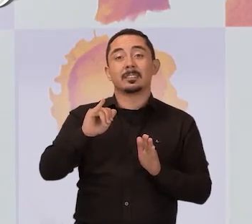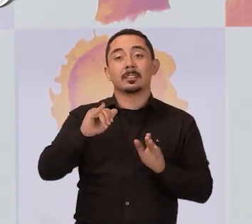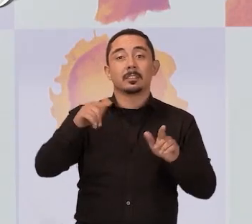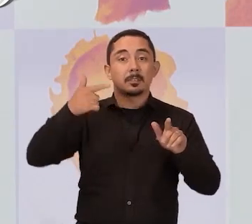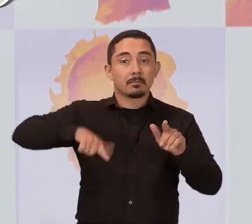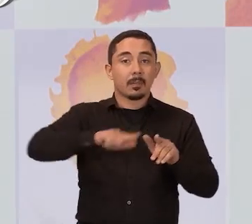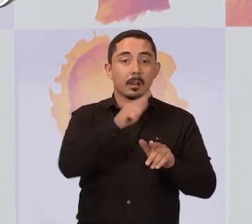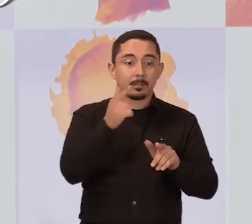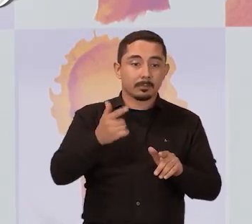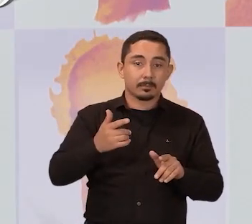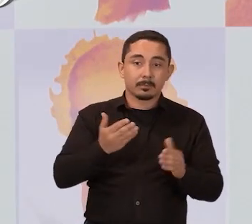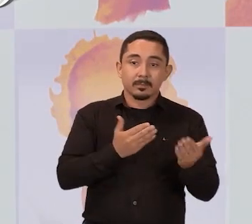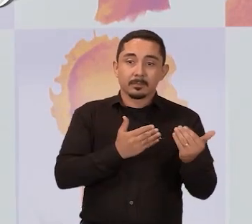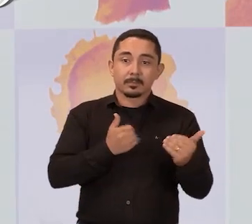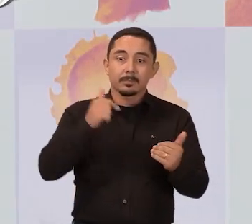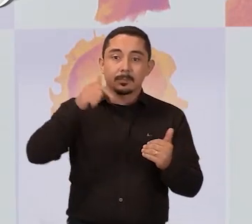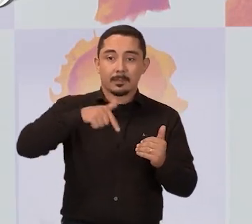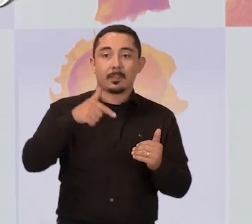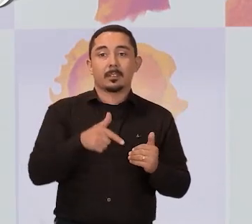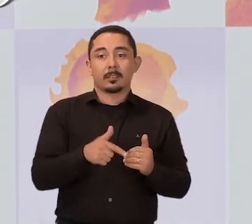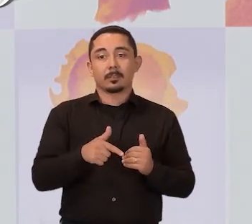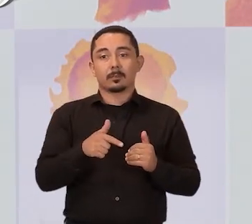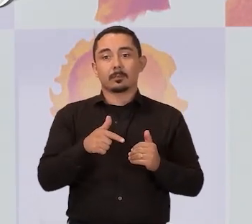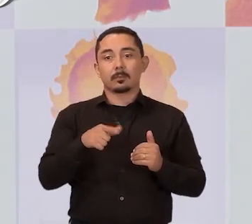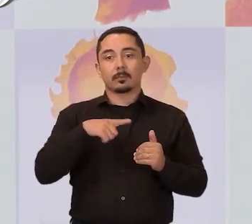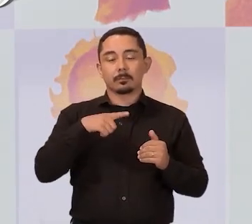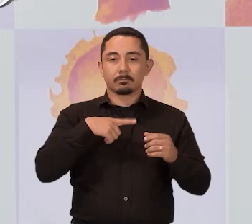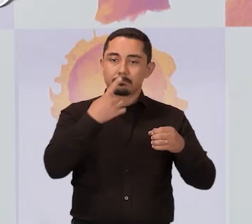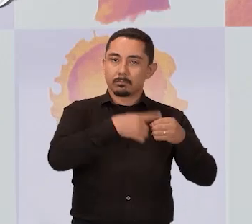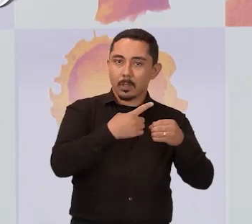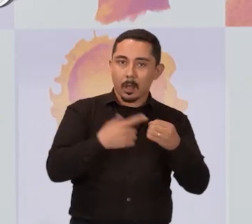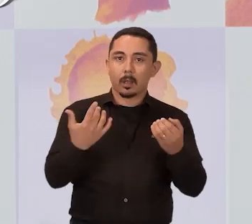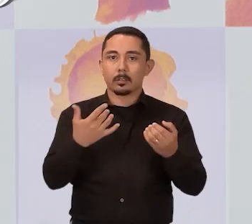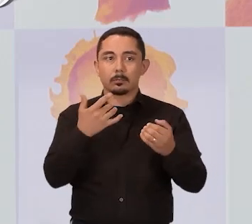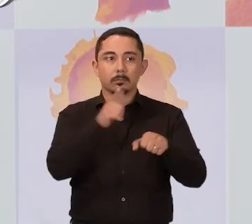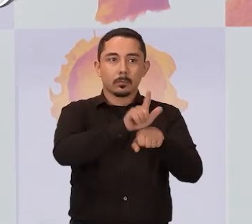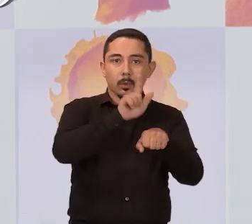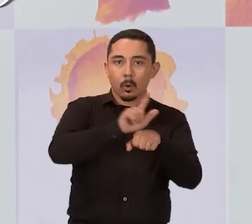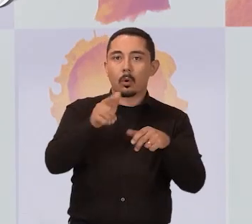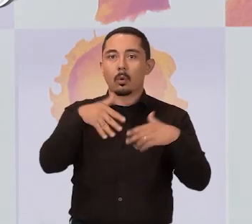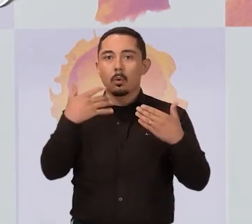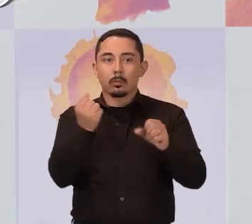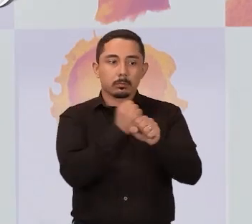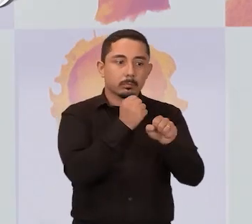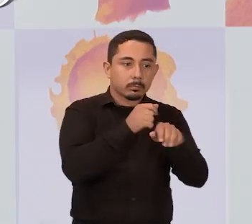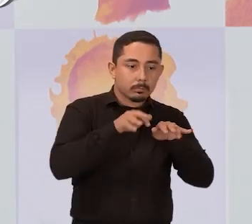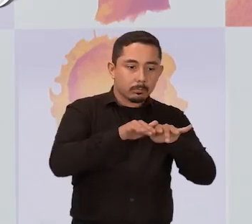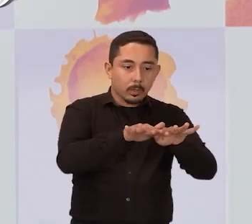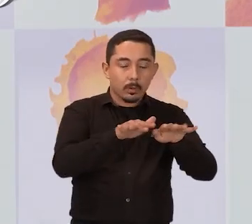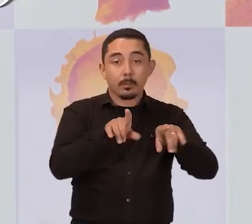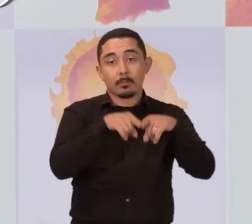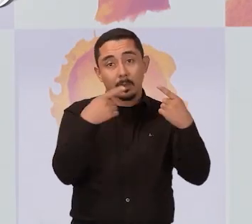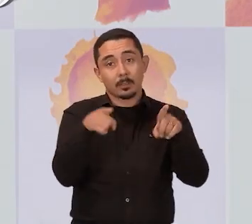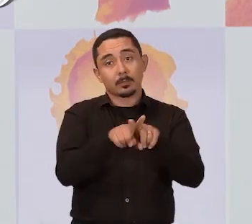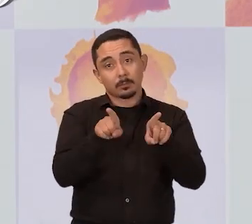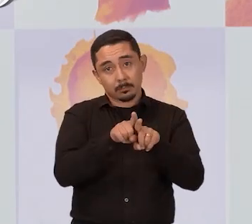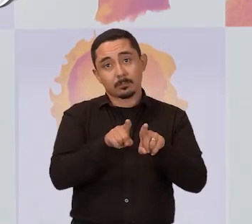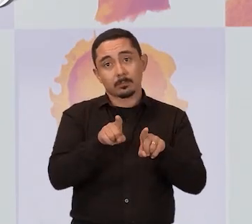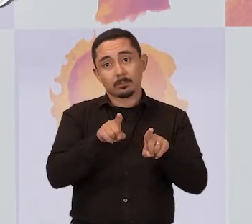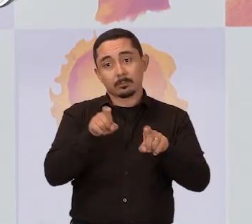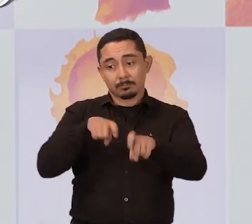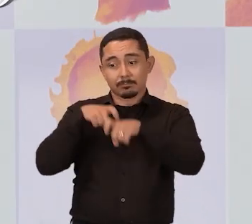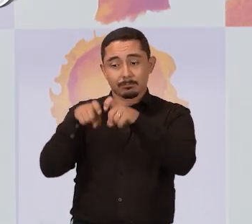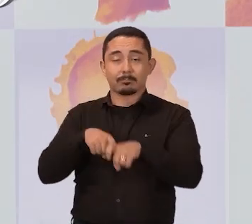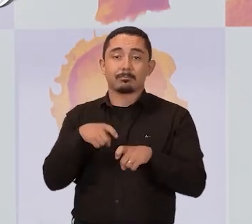de crianças e adolescentes nessa situação. A exploração está presente em áreas urbanas, como no comércio ou nas oficinas de costura, mas também pode